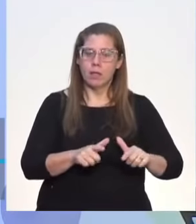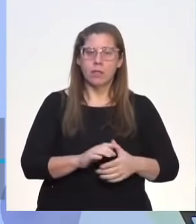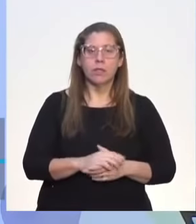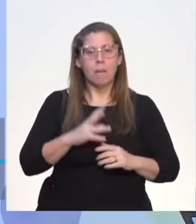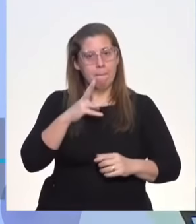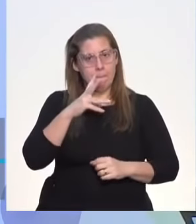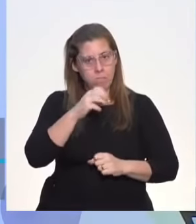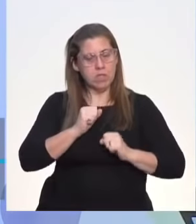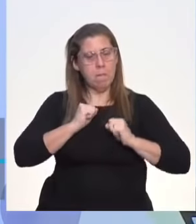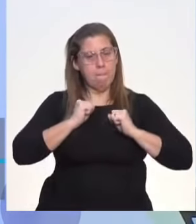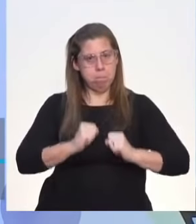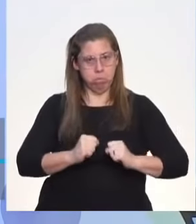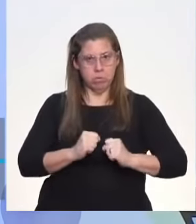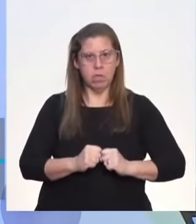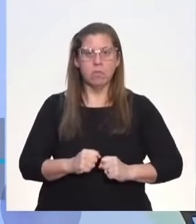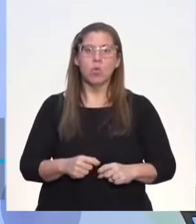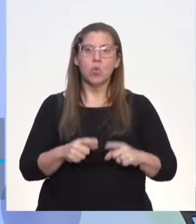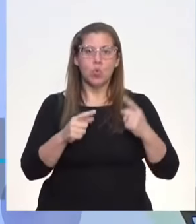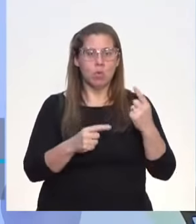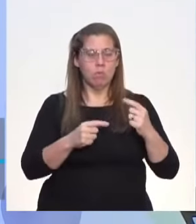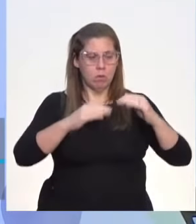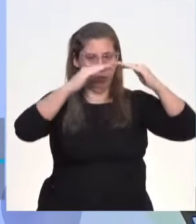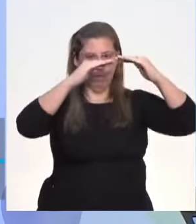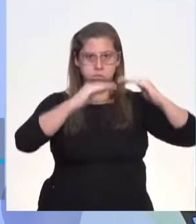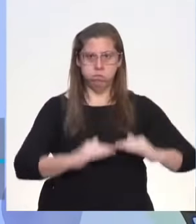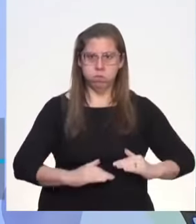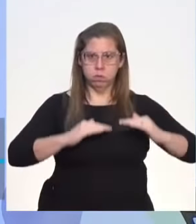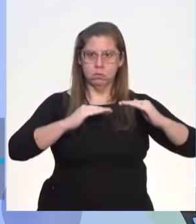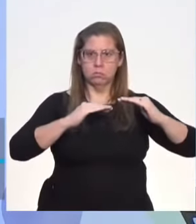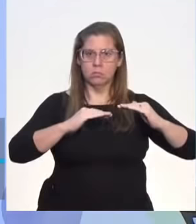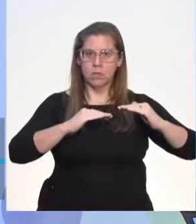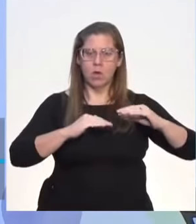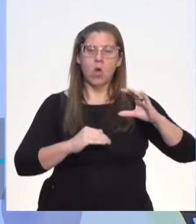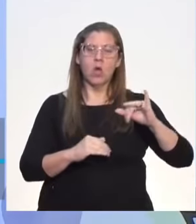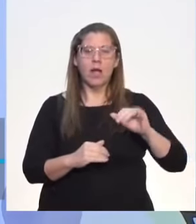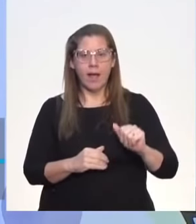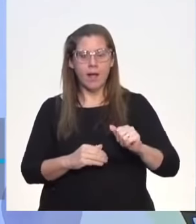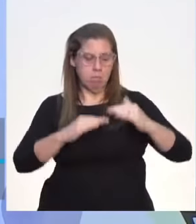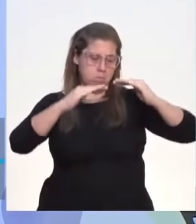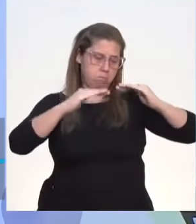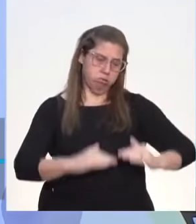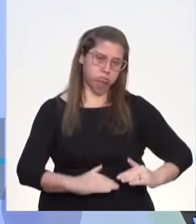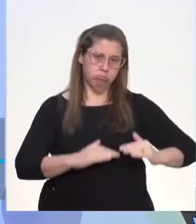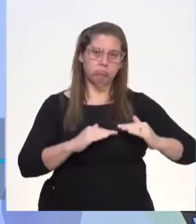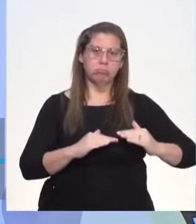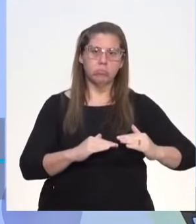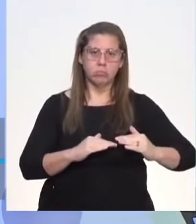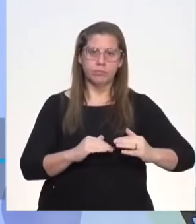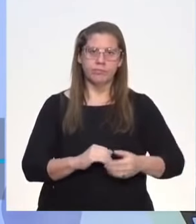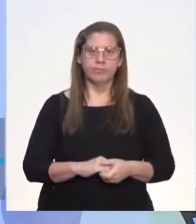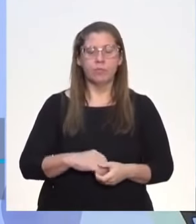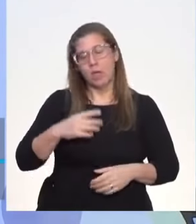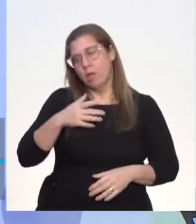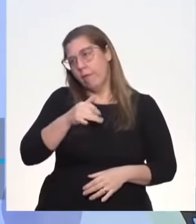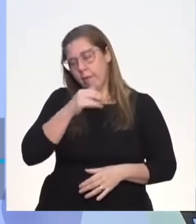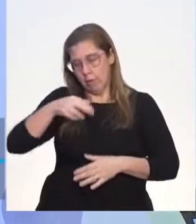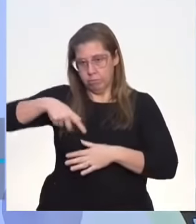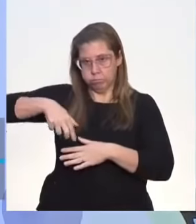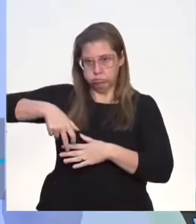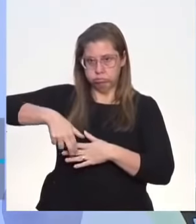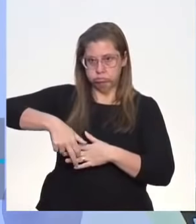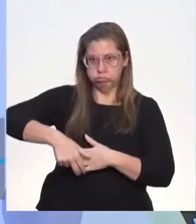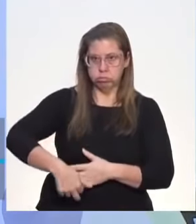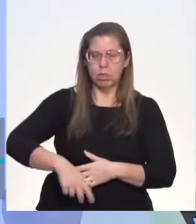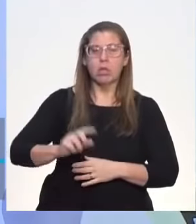energia potencial gravitacional um é o trabalho o motor que quando cai quando cai está a favor da gravidade é quando você desce uma escada por